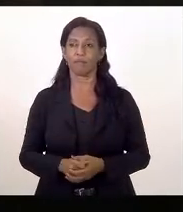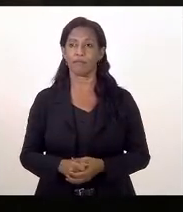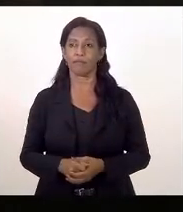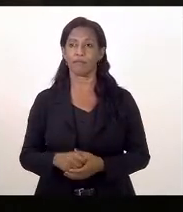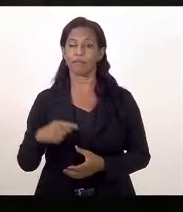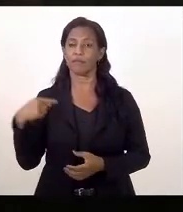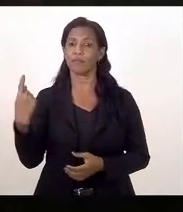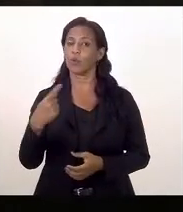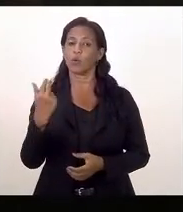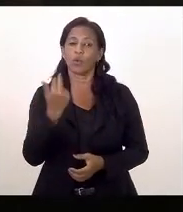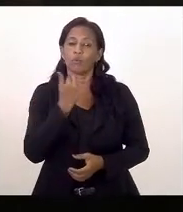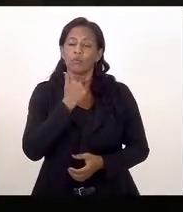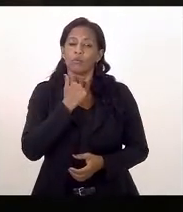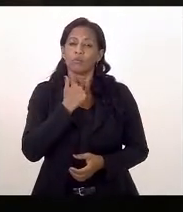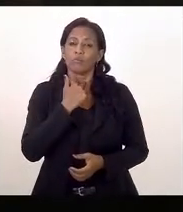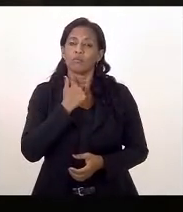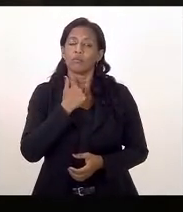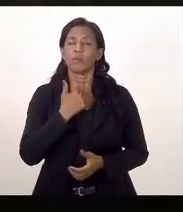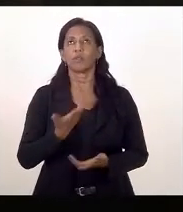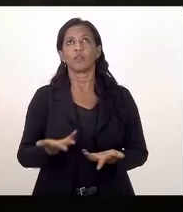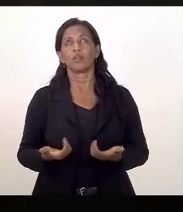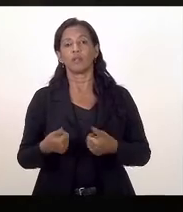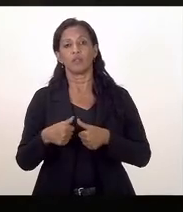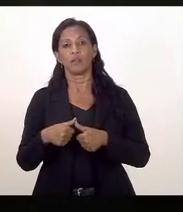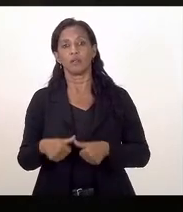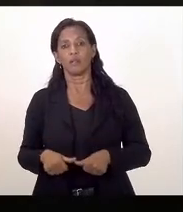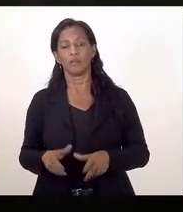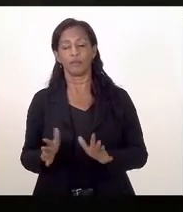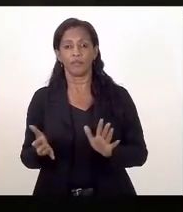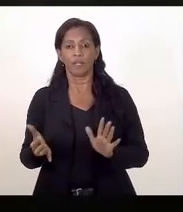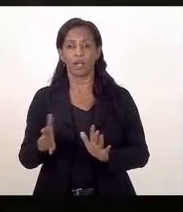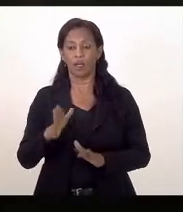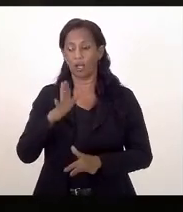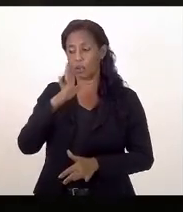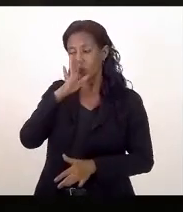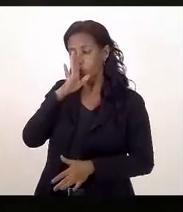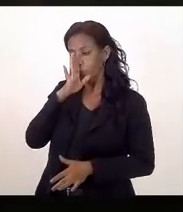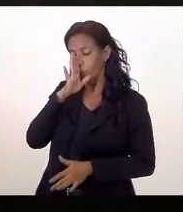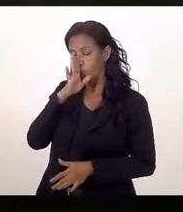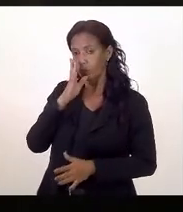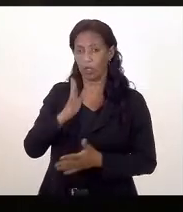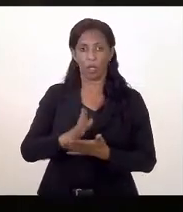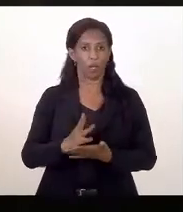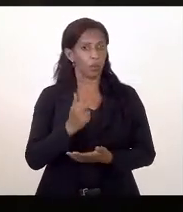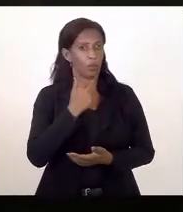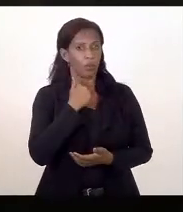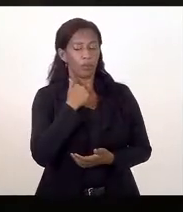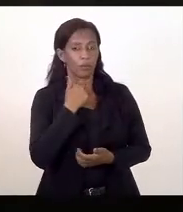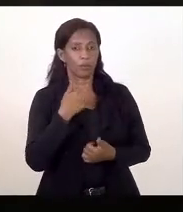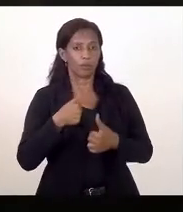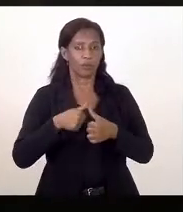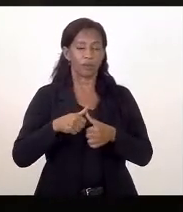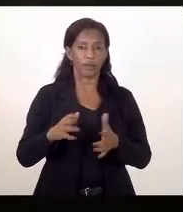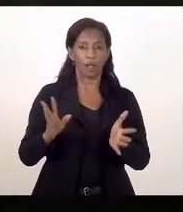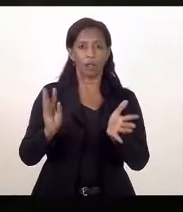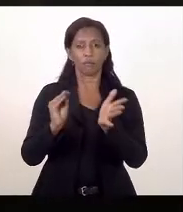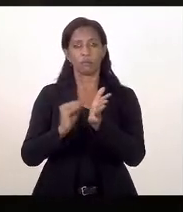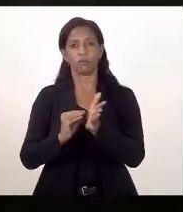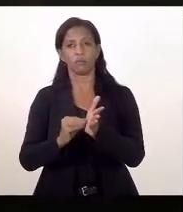não podemos ficar alheios, nós não podemos ficar sem